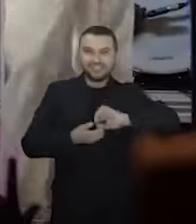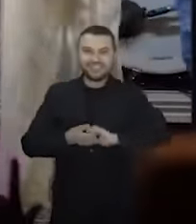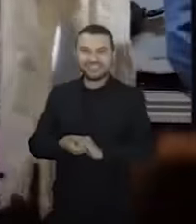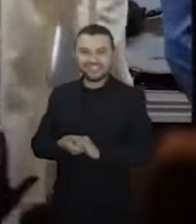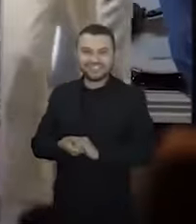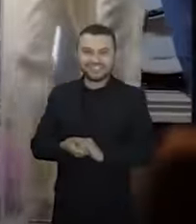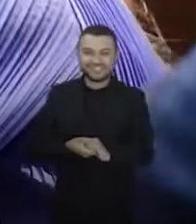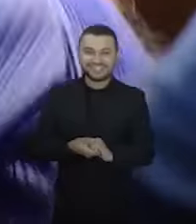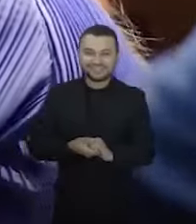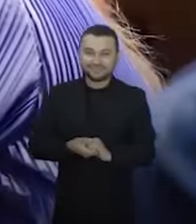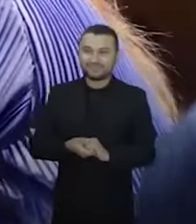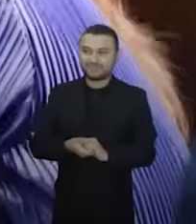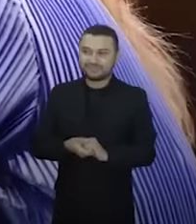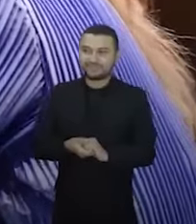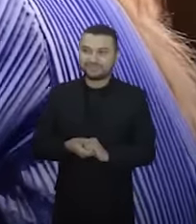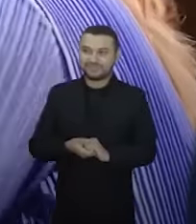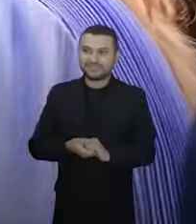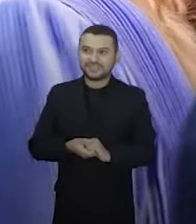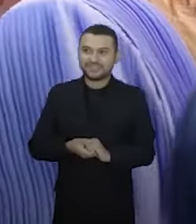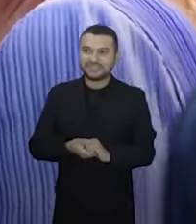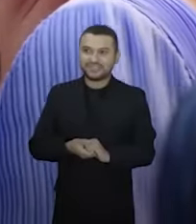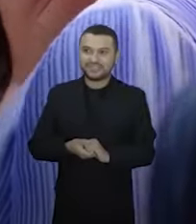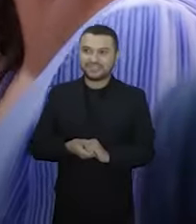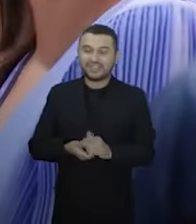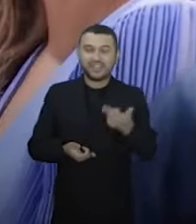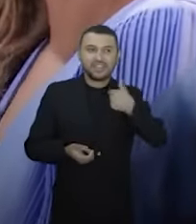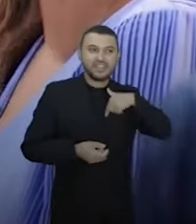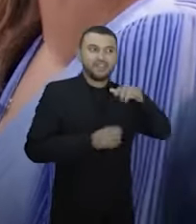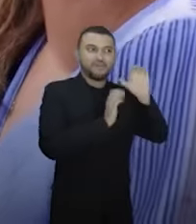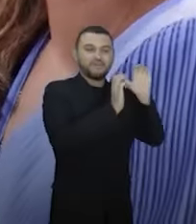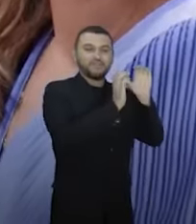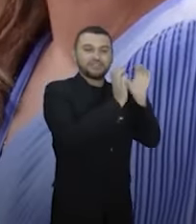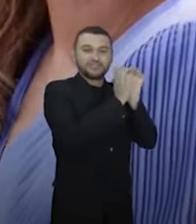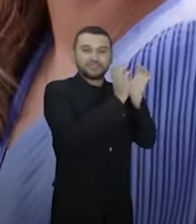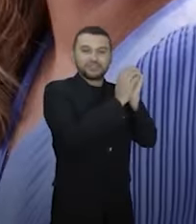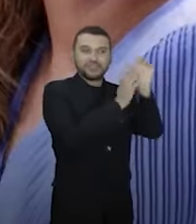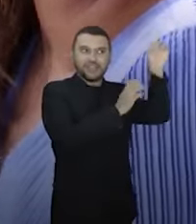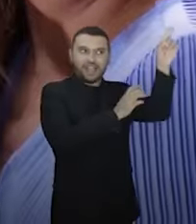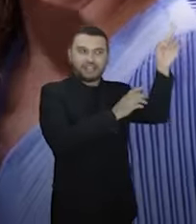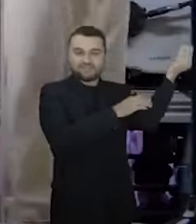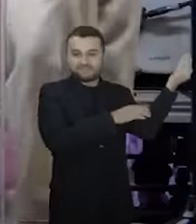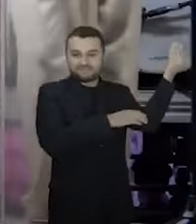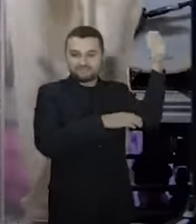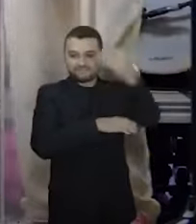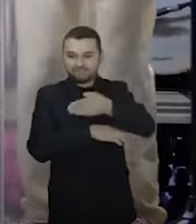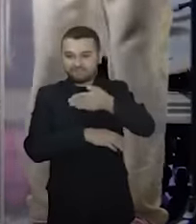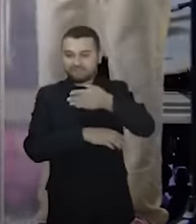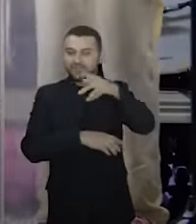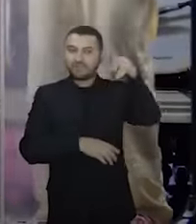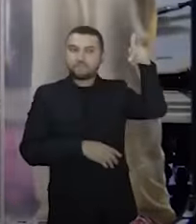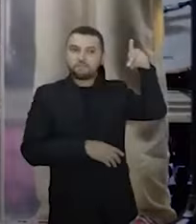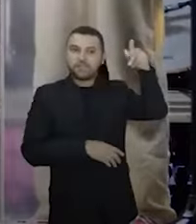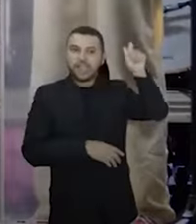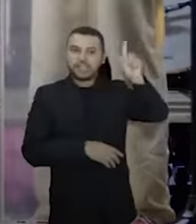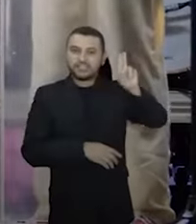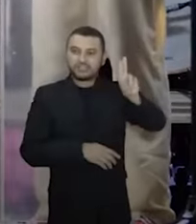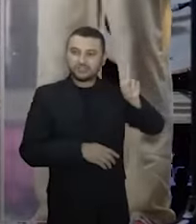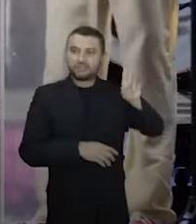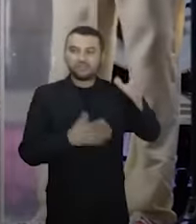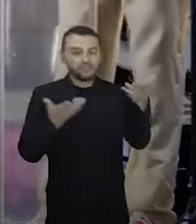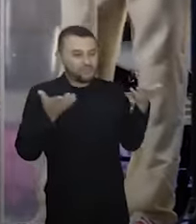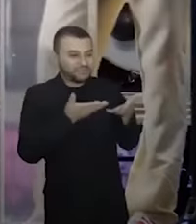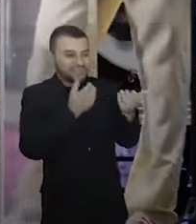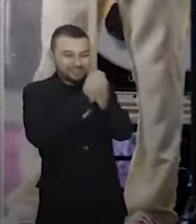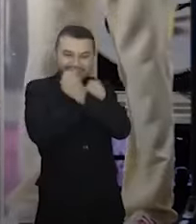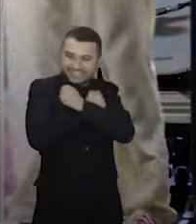Eu vim lá de São José. Eu saí do Pajeú para abraçar Lula e